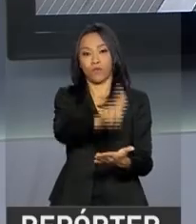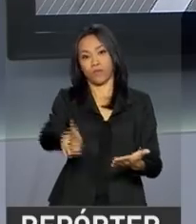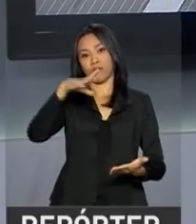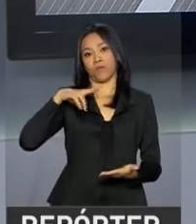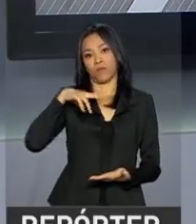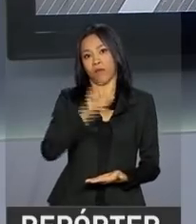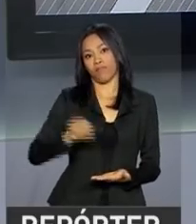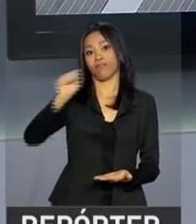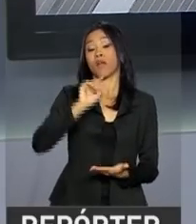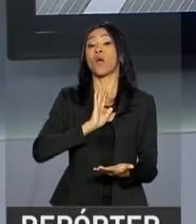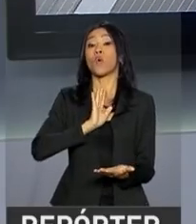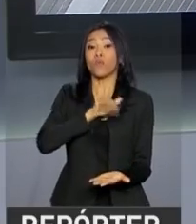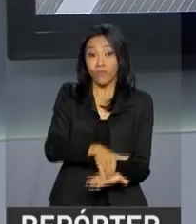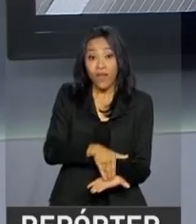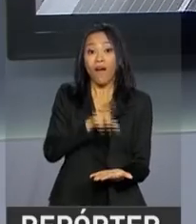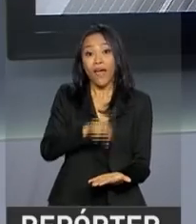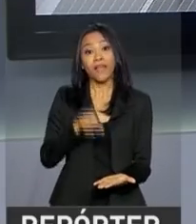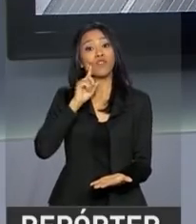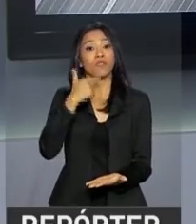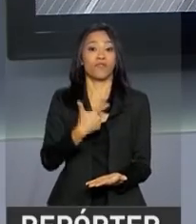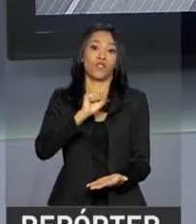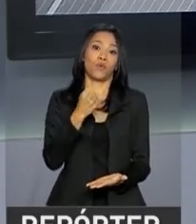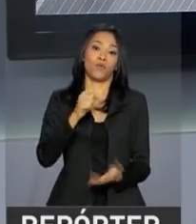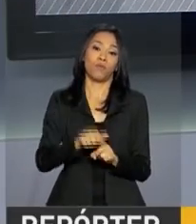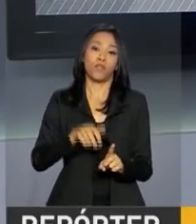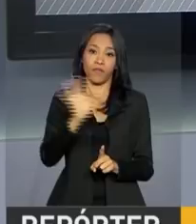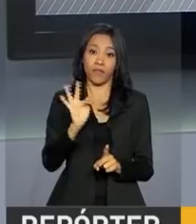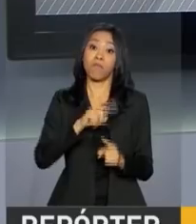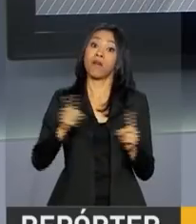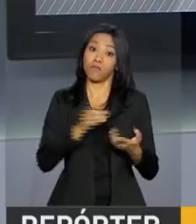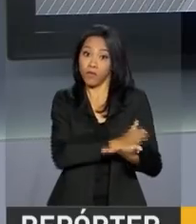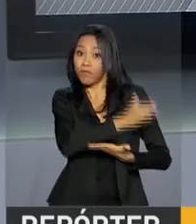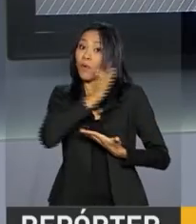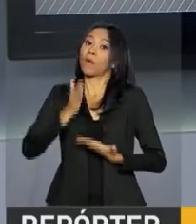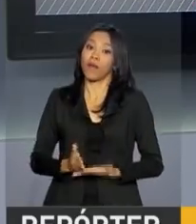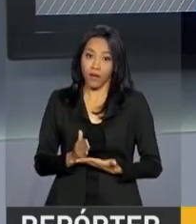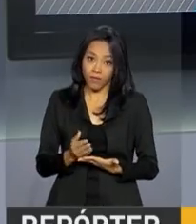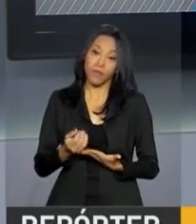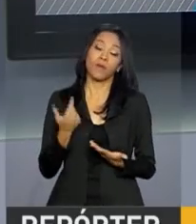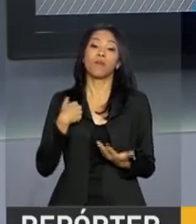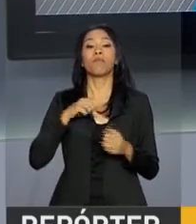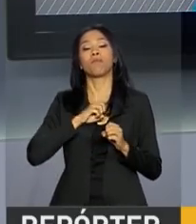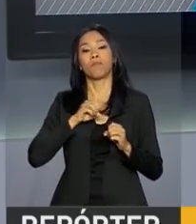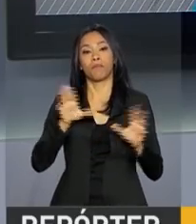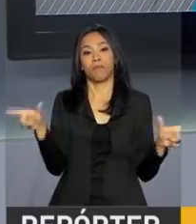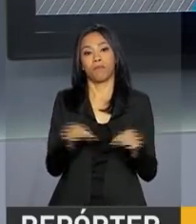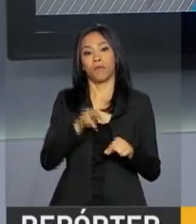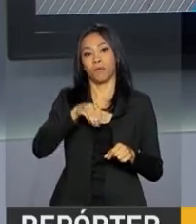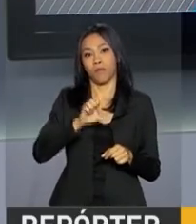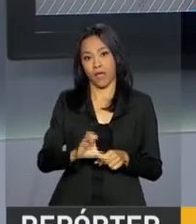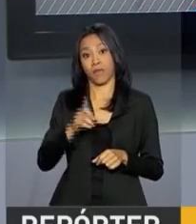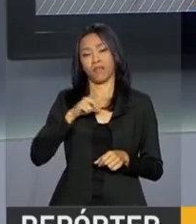estava previsto para o dia 28 de fevereiro mas foi prorrogado pelo ministério da educação as inscrições devem ser feitas no site do programa